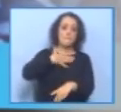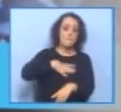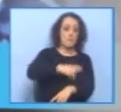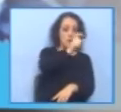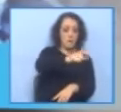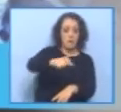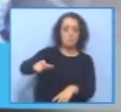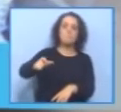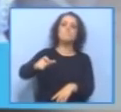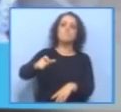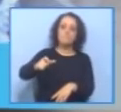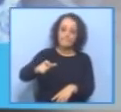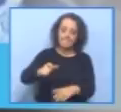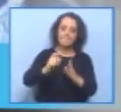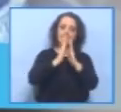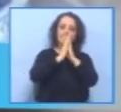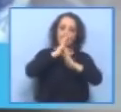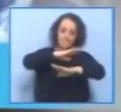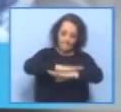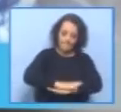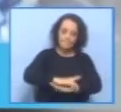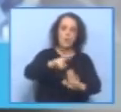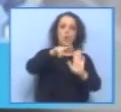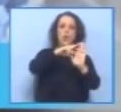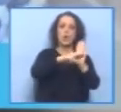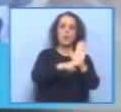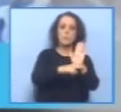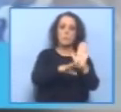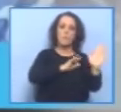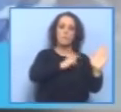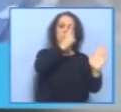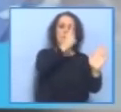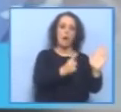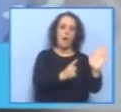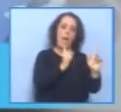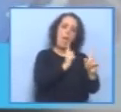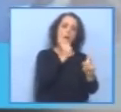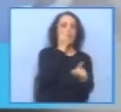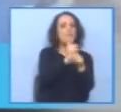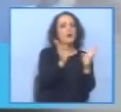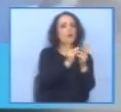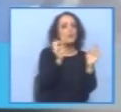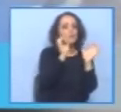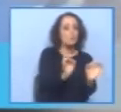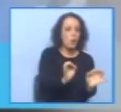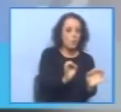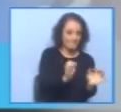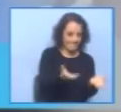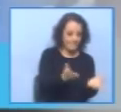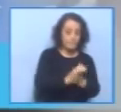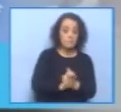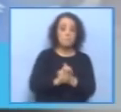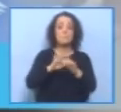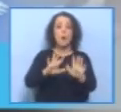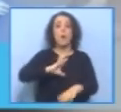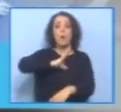cristãos obedientes à fé, cumpridores das suas normas, e estava tudo resolvido. Entretanto, a realidade,